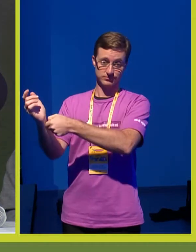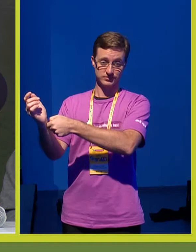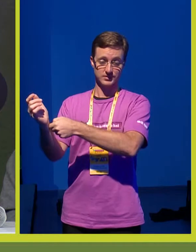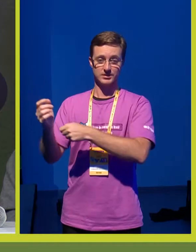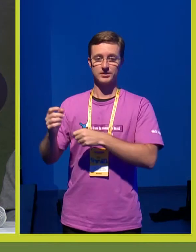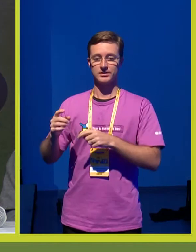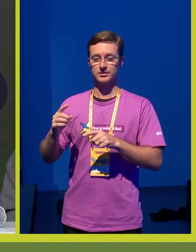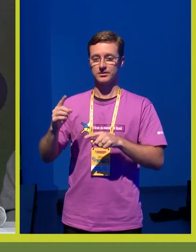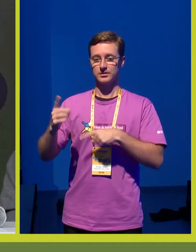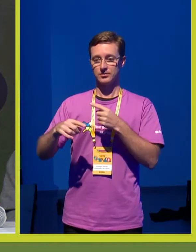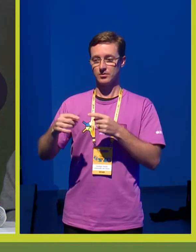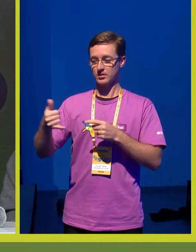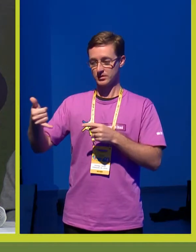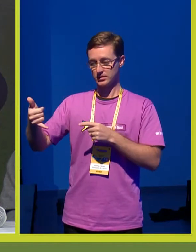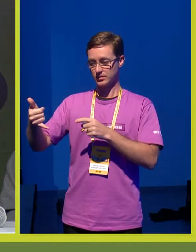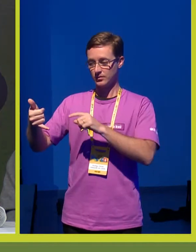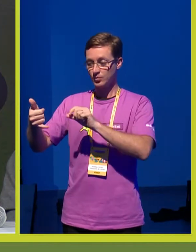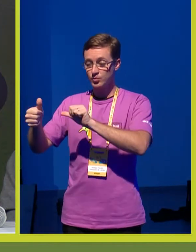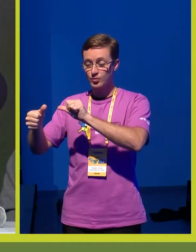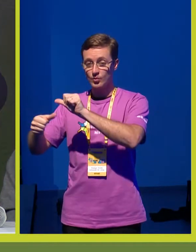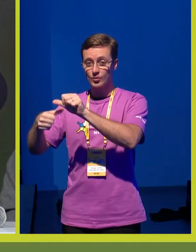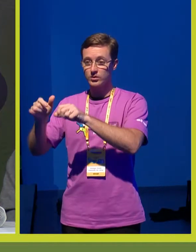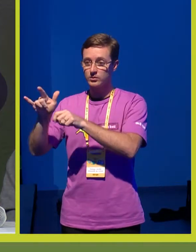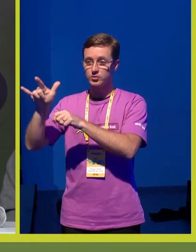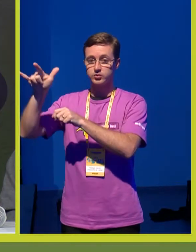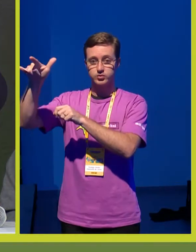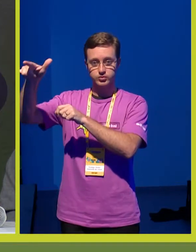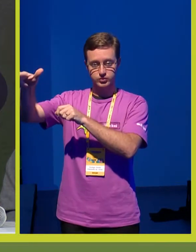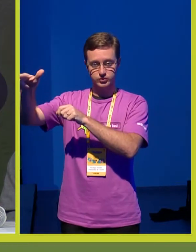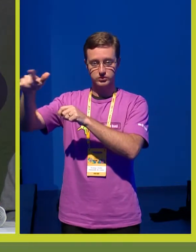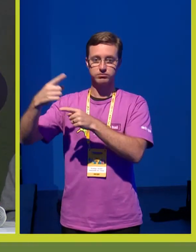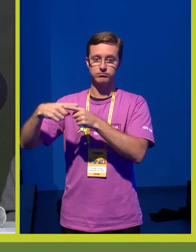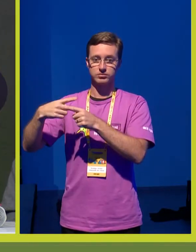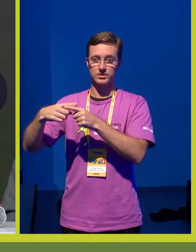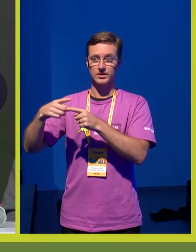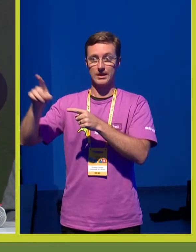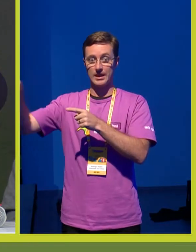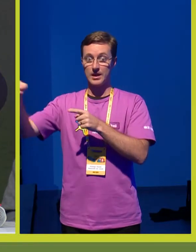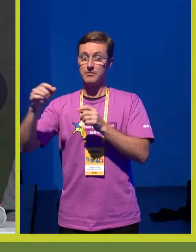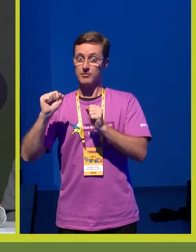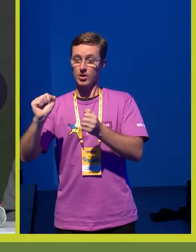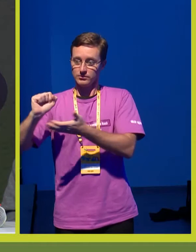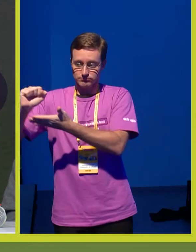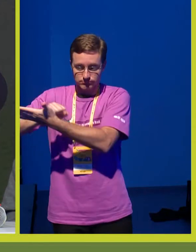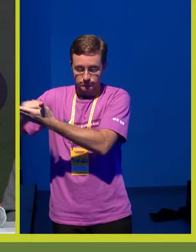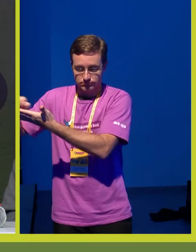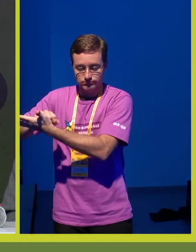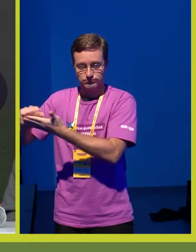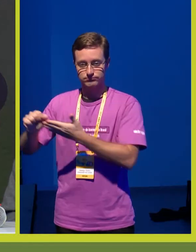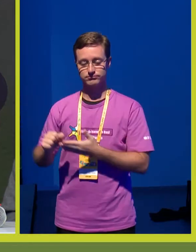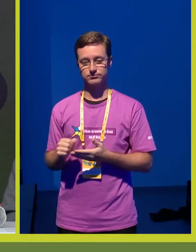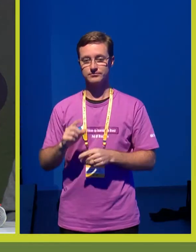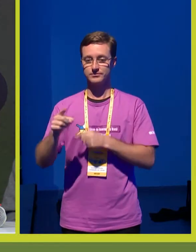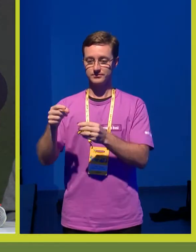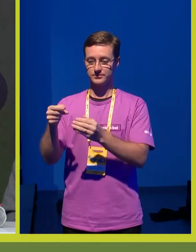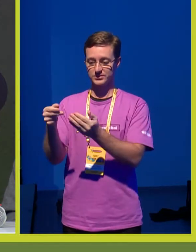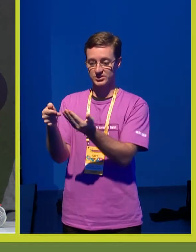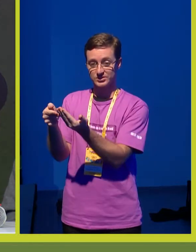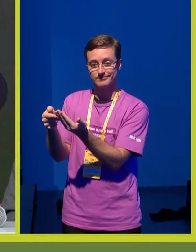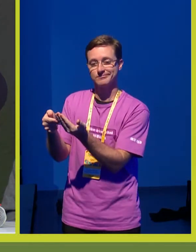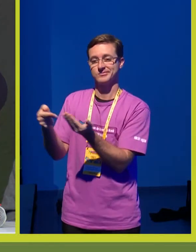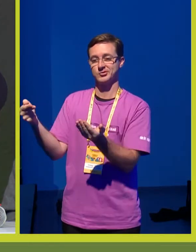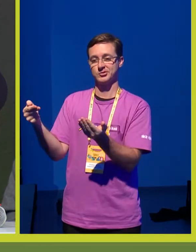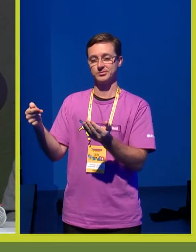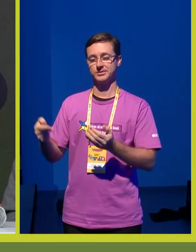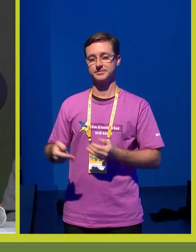colocar em modo avião para o alvo não apagar tudo a distância e tirar o chip também